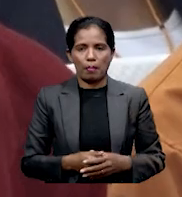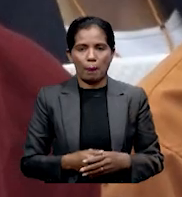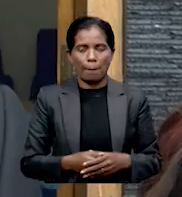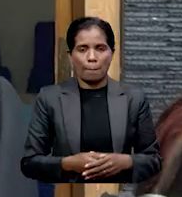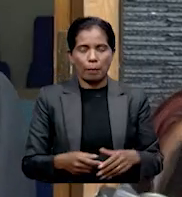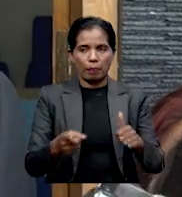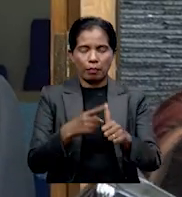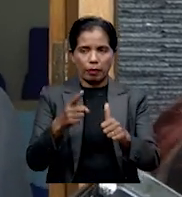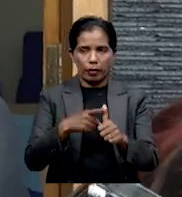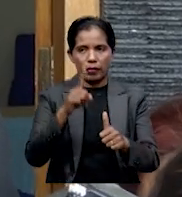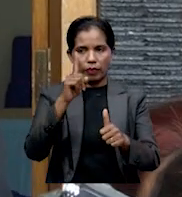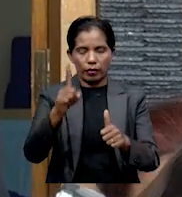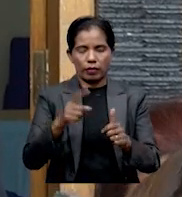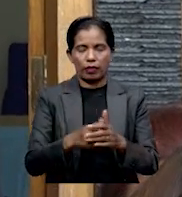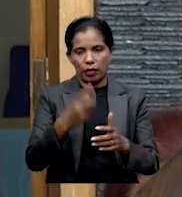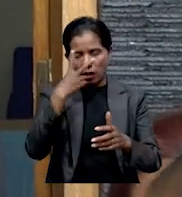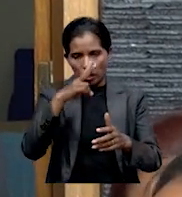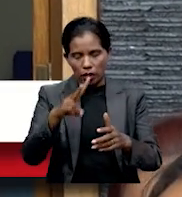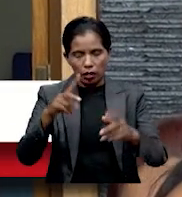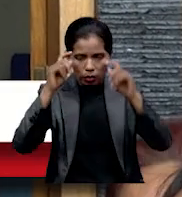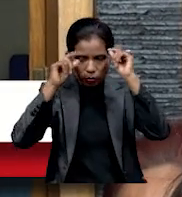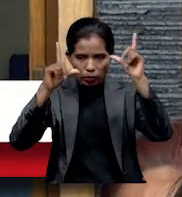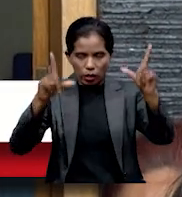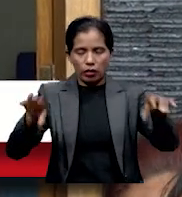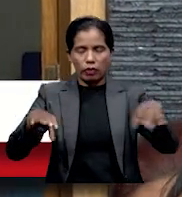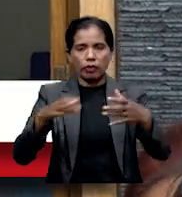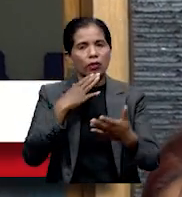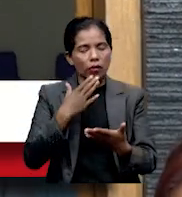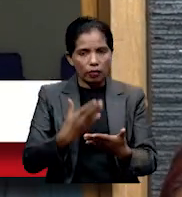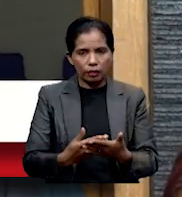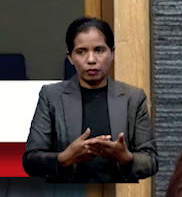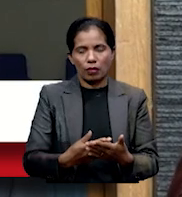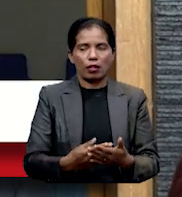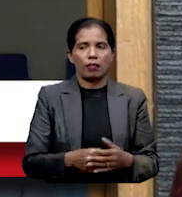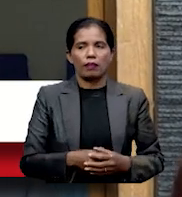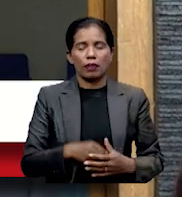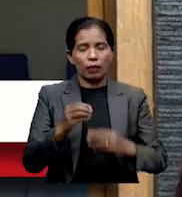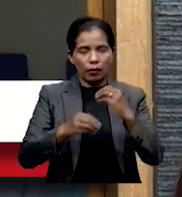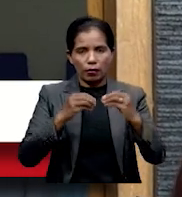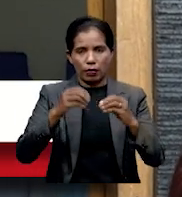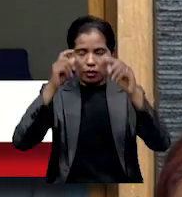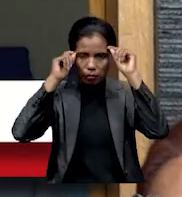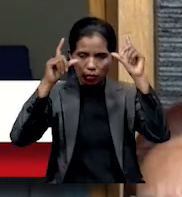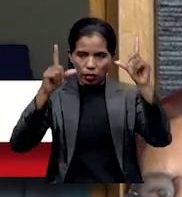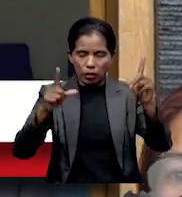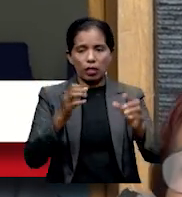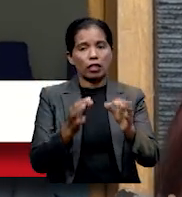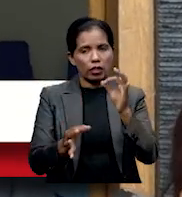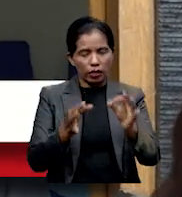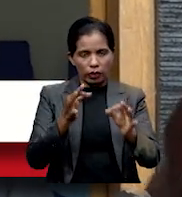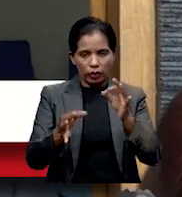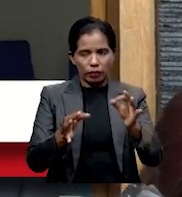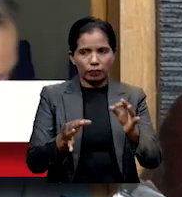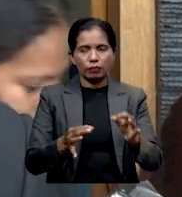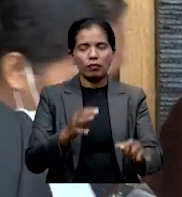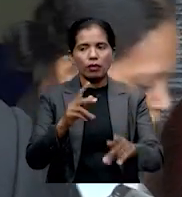ida a visibilidade timor-leste. Cada Timor-Leste, mas que foi